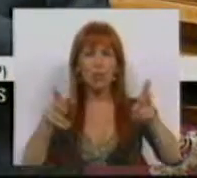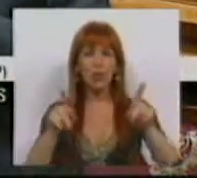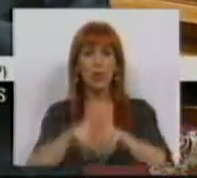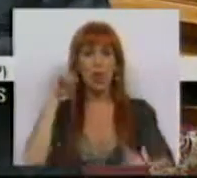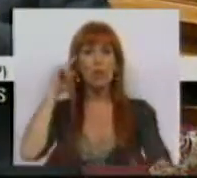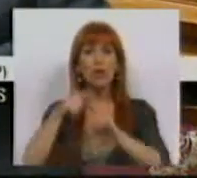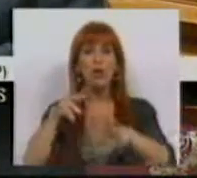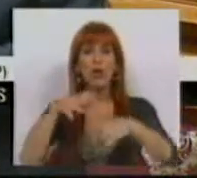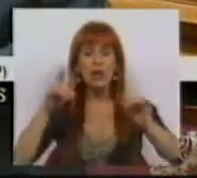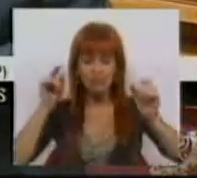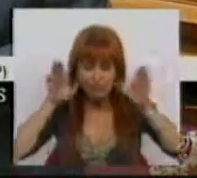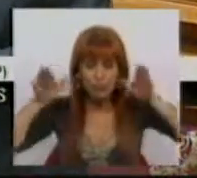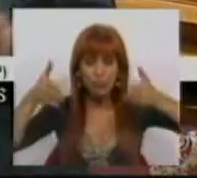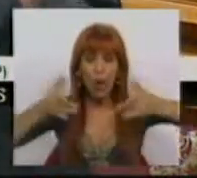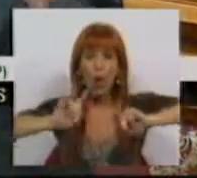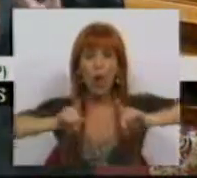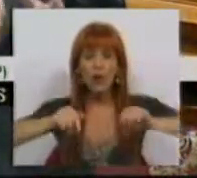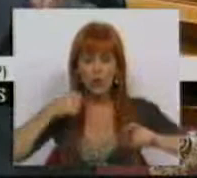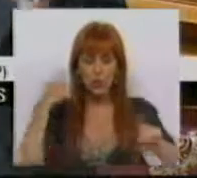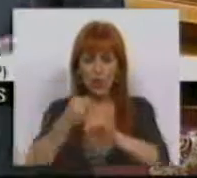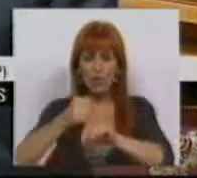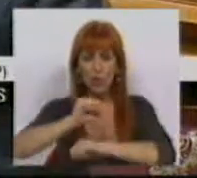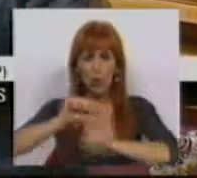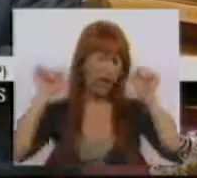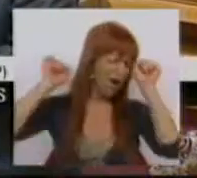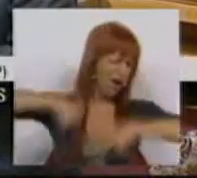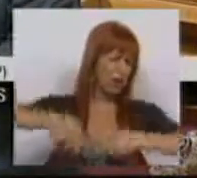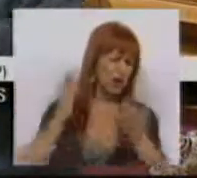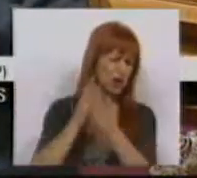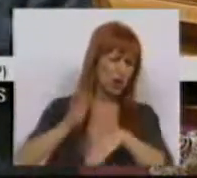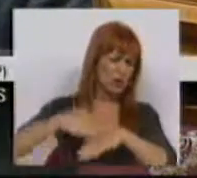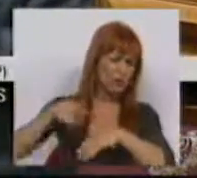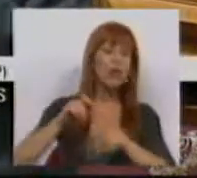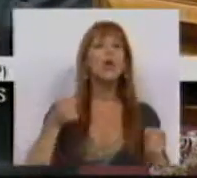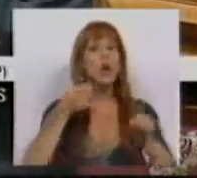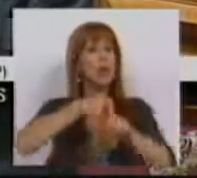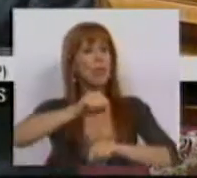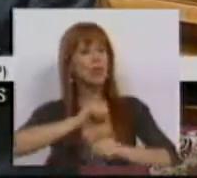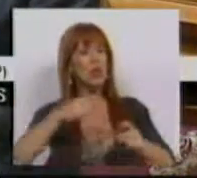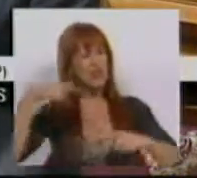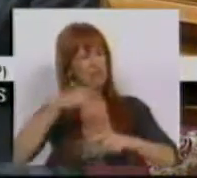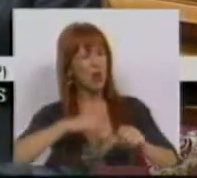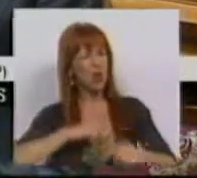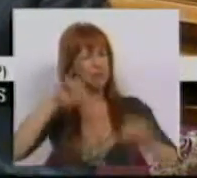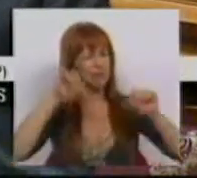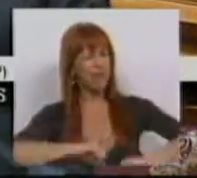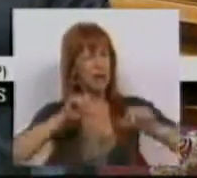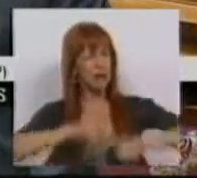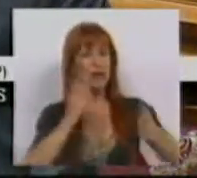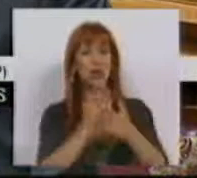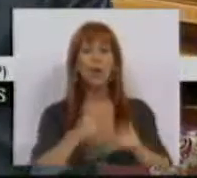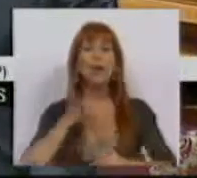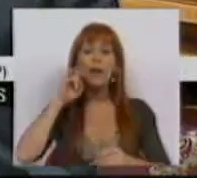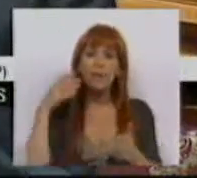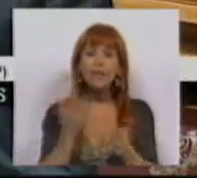grande objetivo deve estar centrado no combate ao abandono escolar e no combate ao insucesso escolar e que garanta